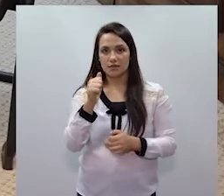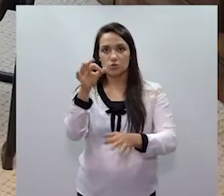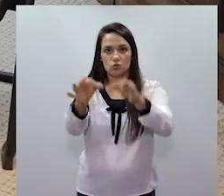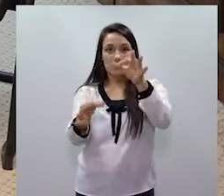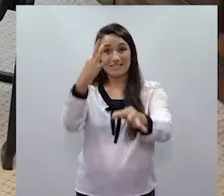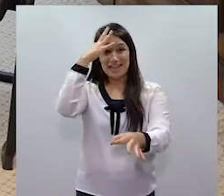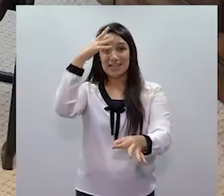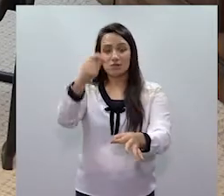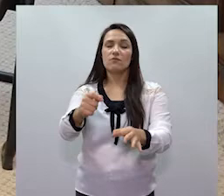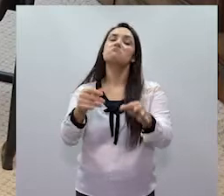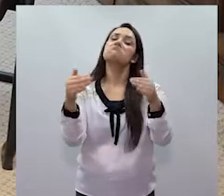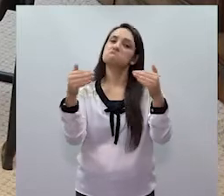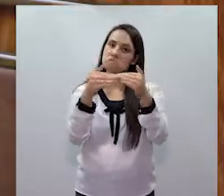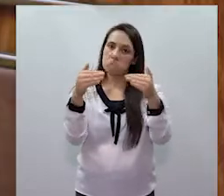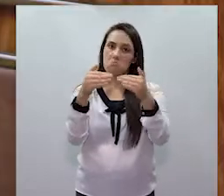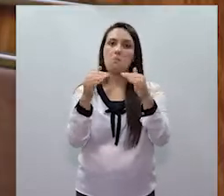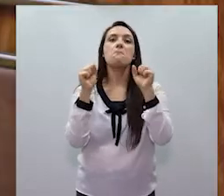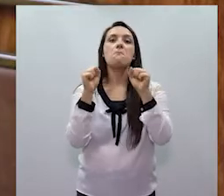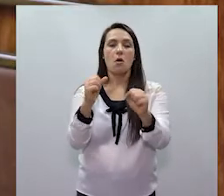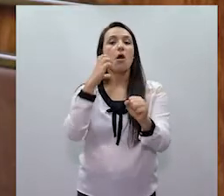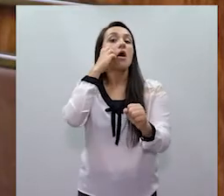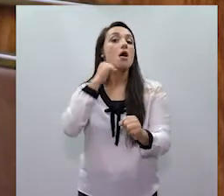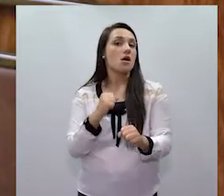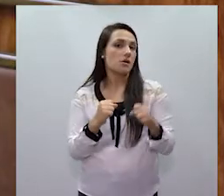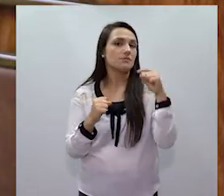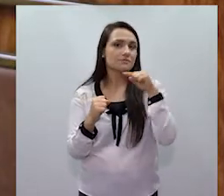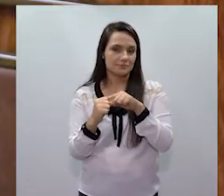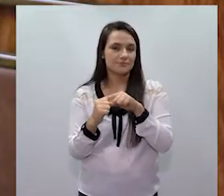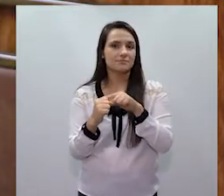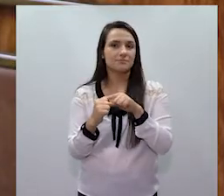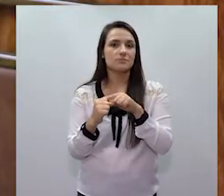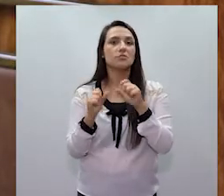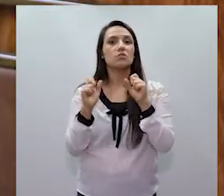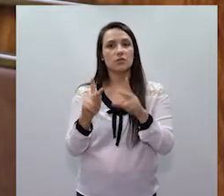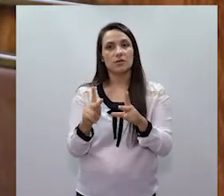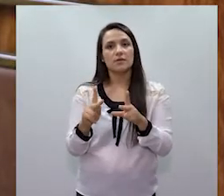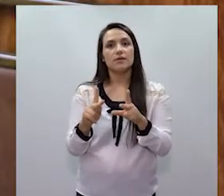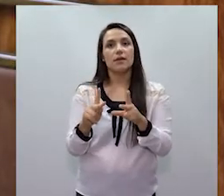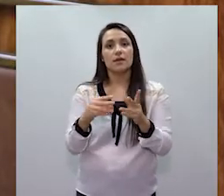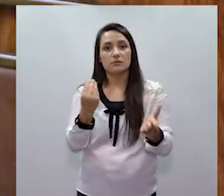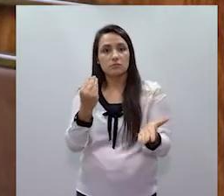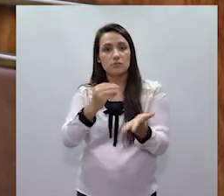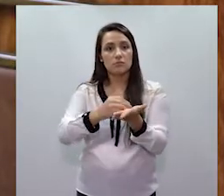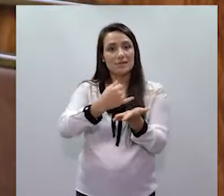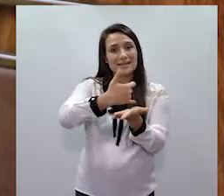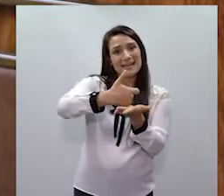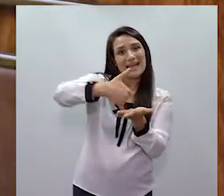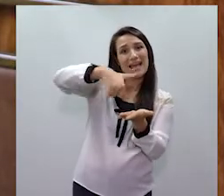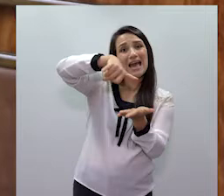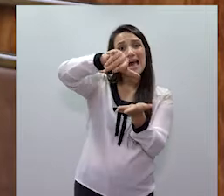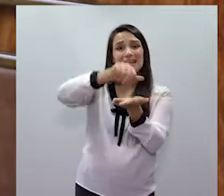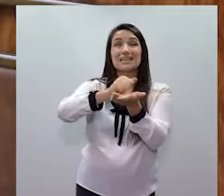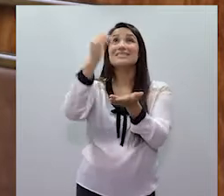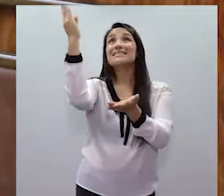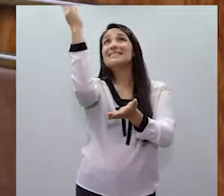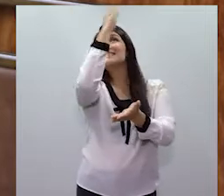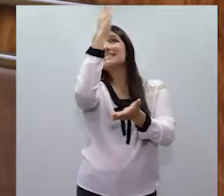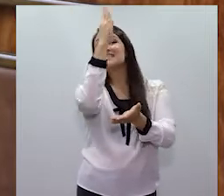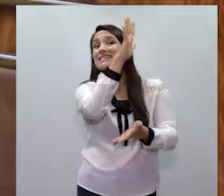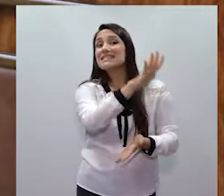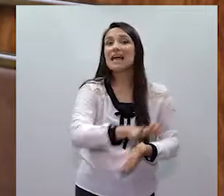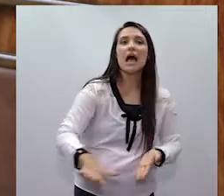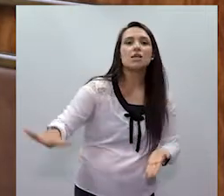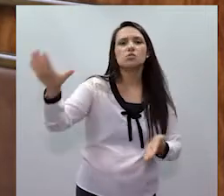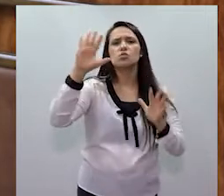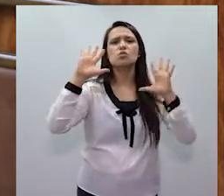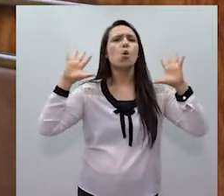uma sentença de procedência da habilitação para adoção, ela é incluída no Cadastro Nacional e fica disponível para